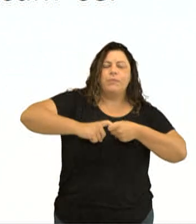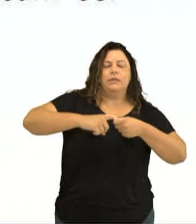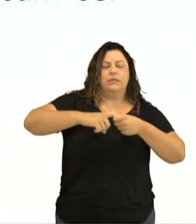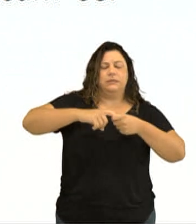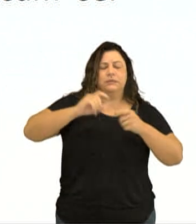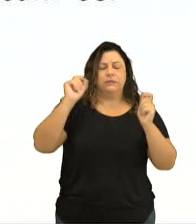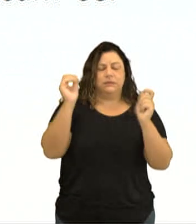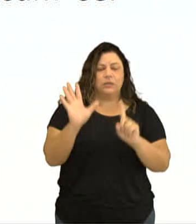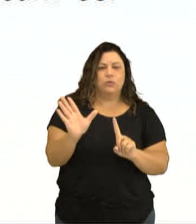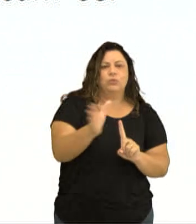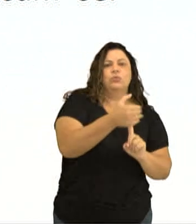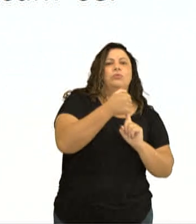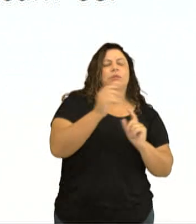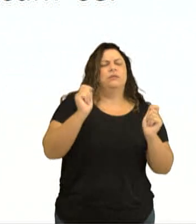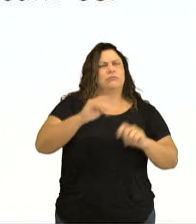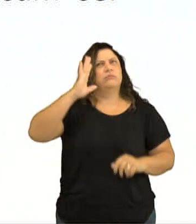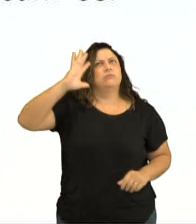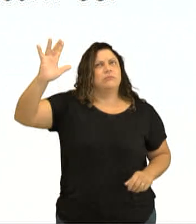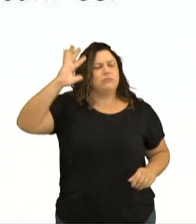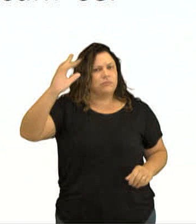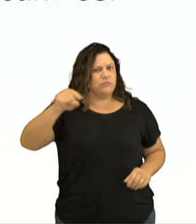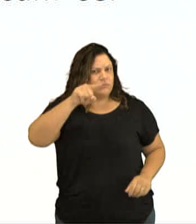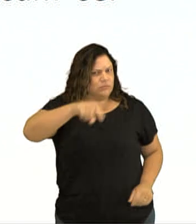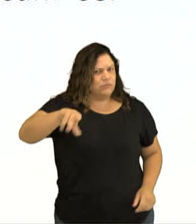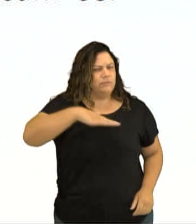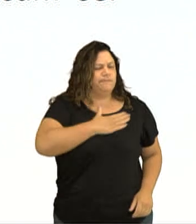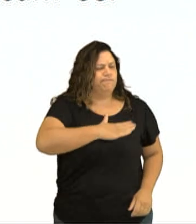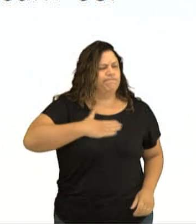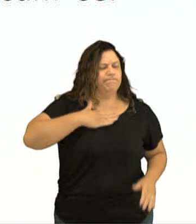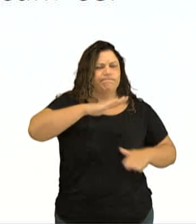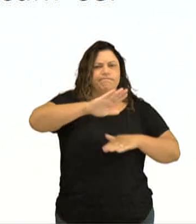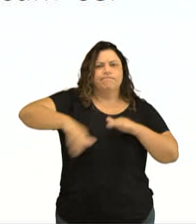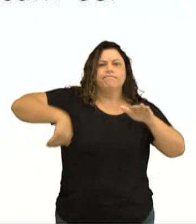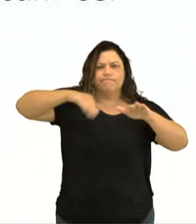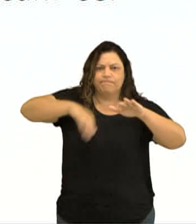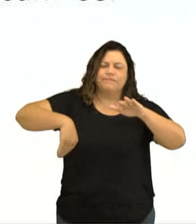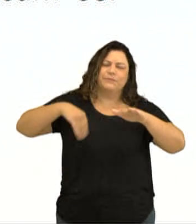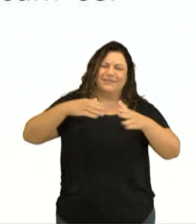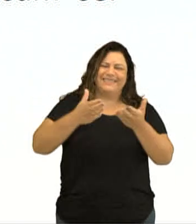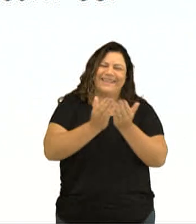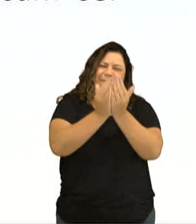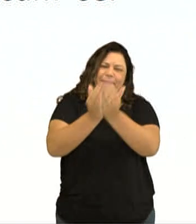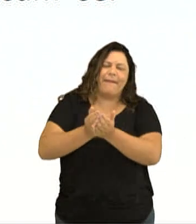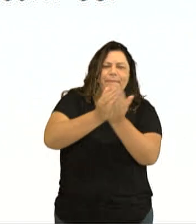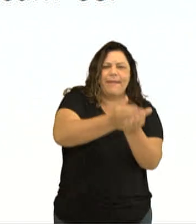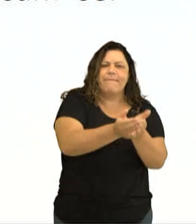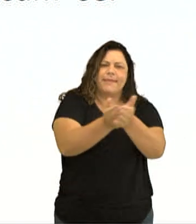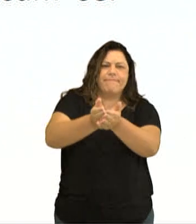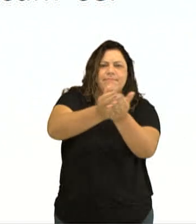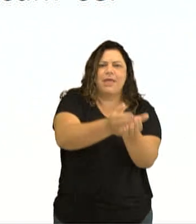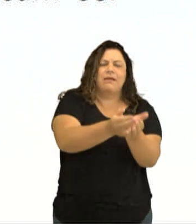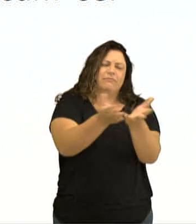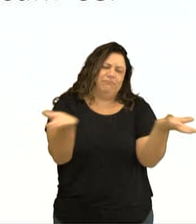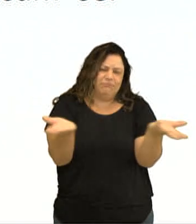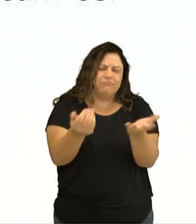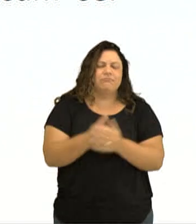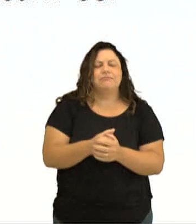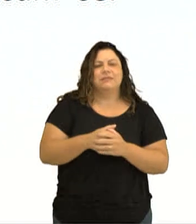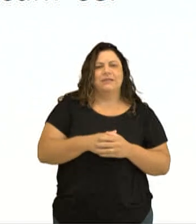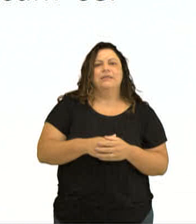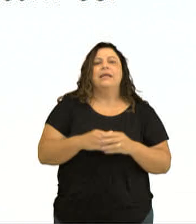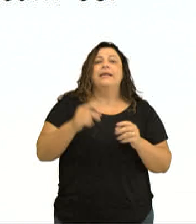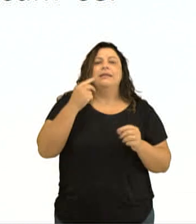dominante. Imagine que você está em um agradável passeio de barco pelo rio Tâmisa e 3 meninas entediadas precisam